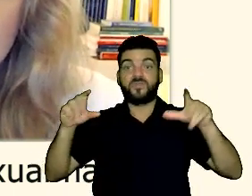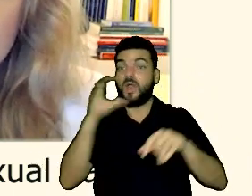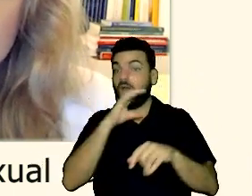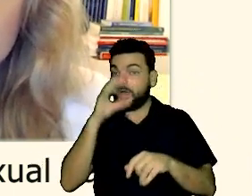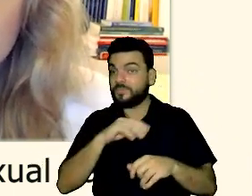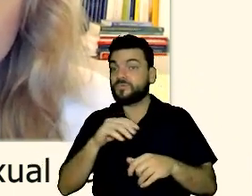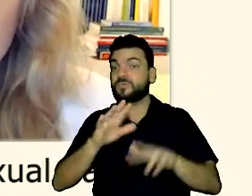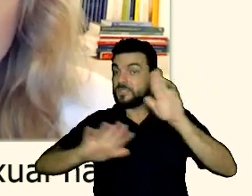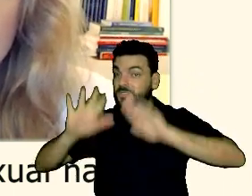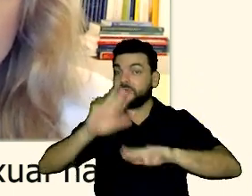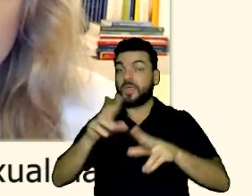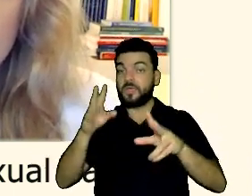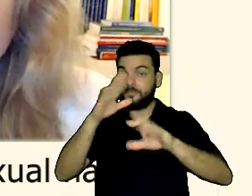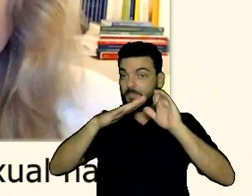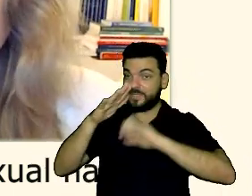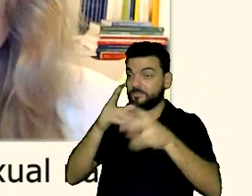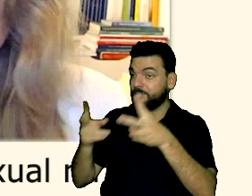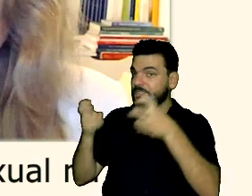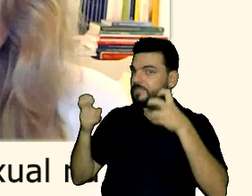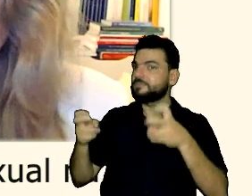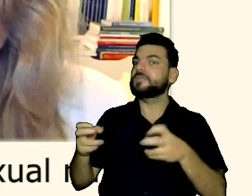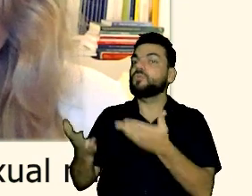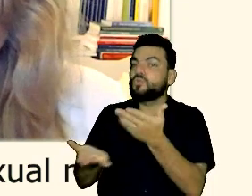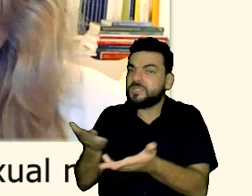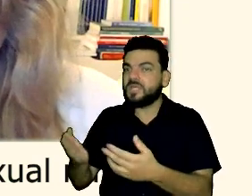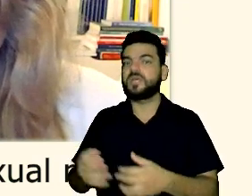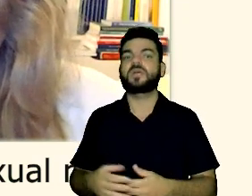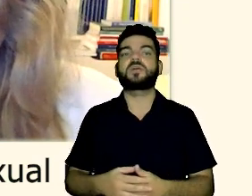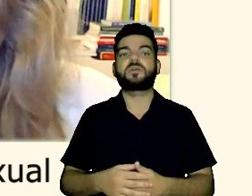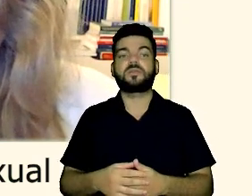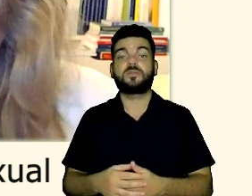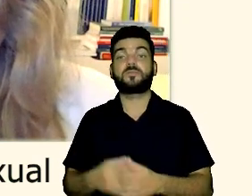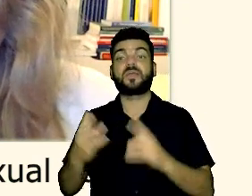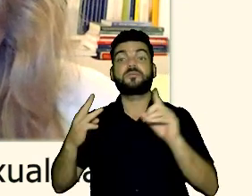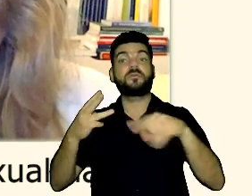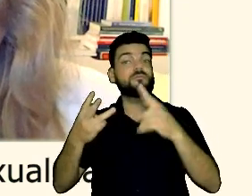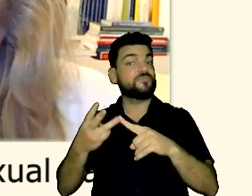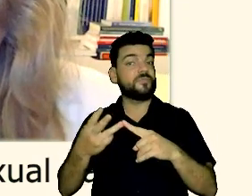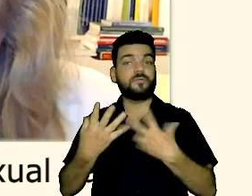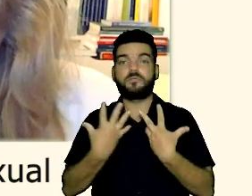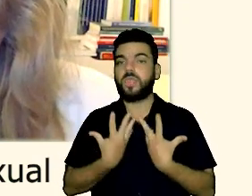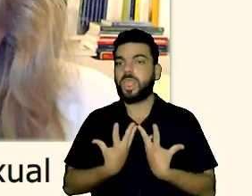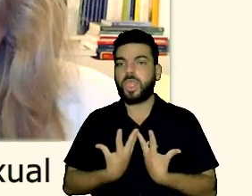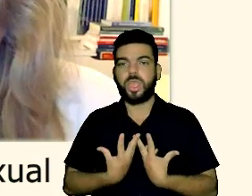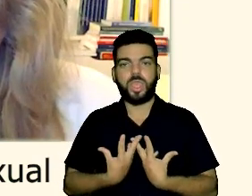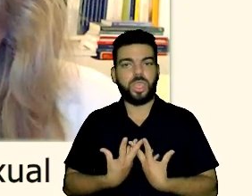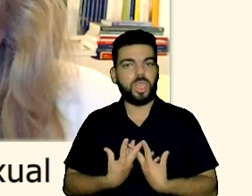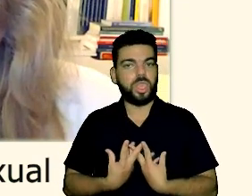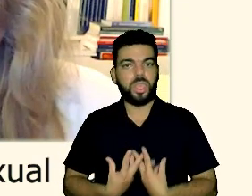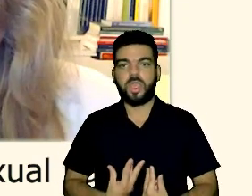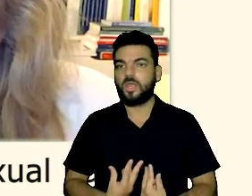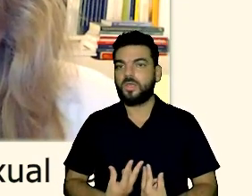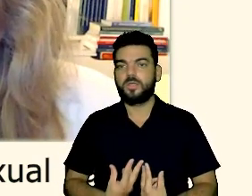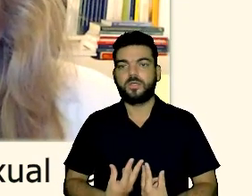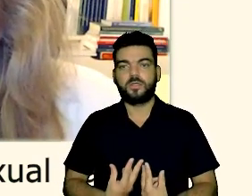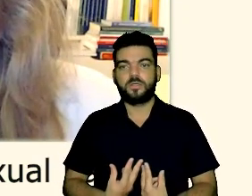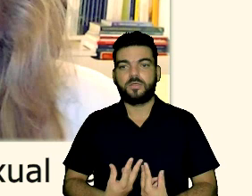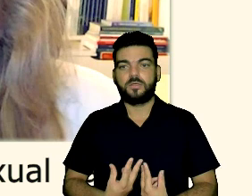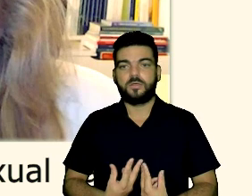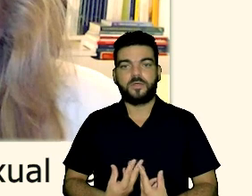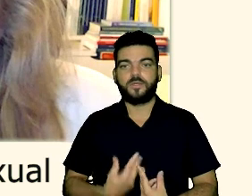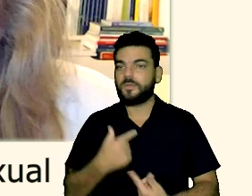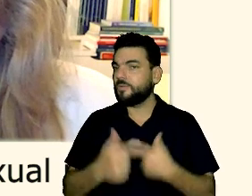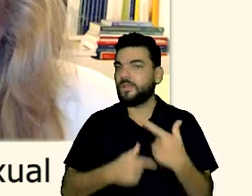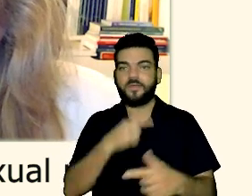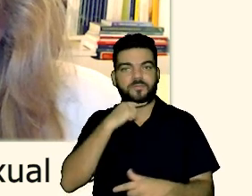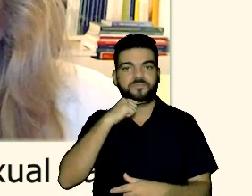for tratada e a empresa não perceber nada disso, o que ela vai entrar na fase de exaustão, né?